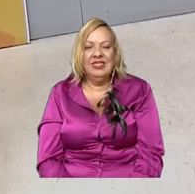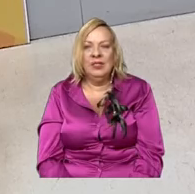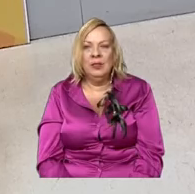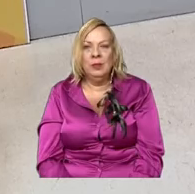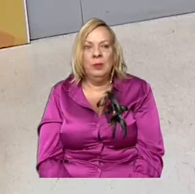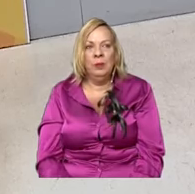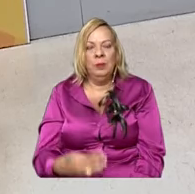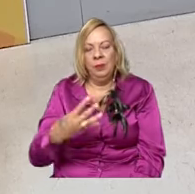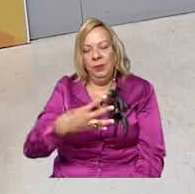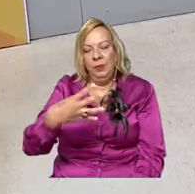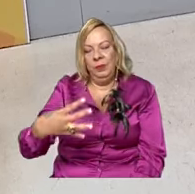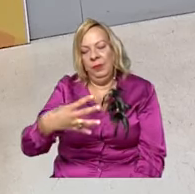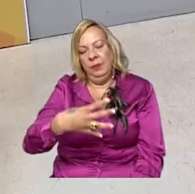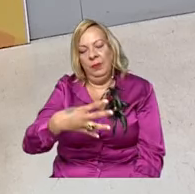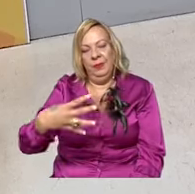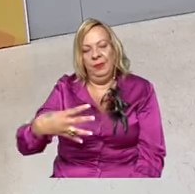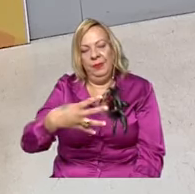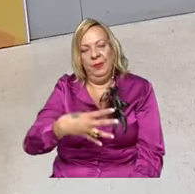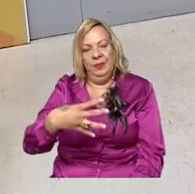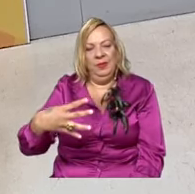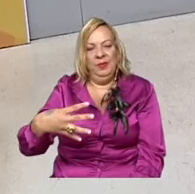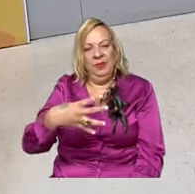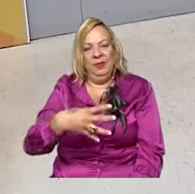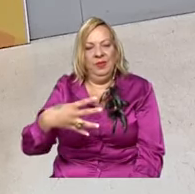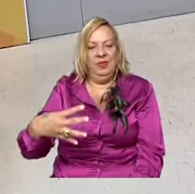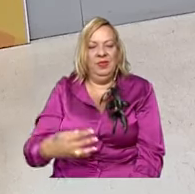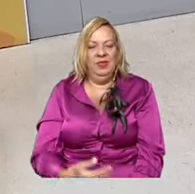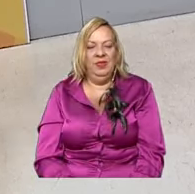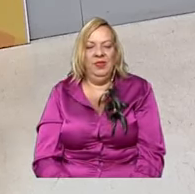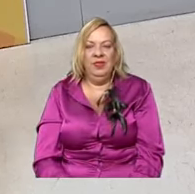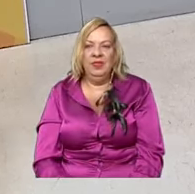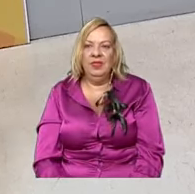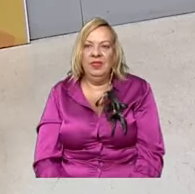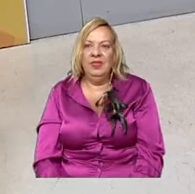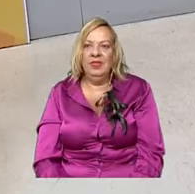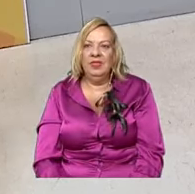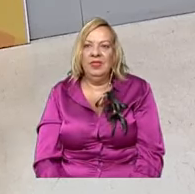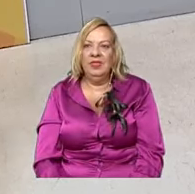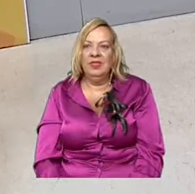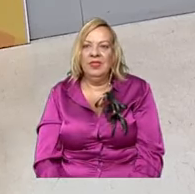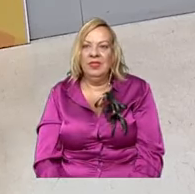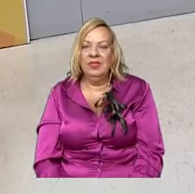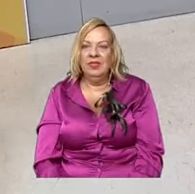Número 2, número 44, 44, 44.